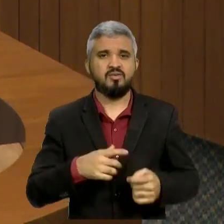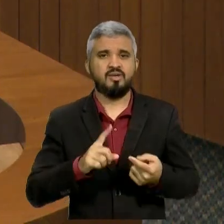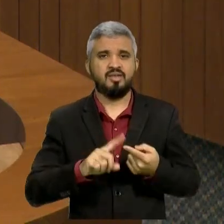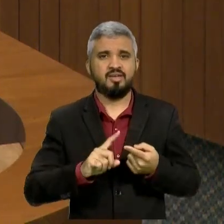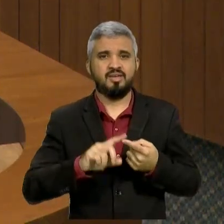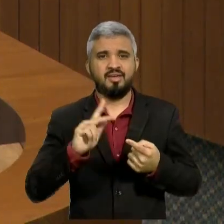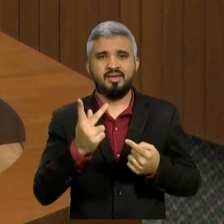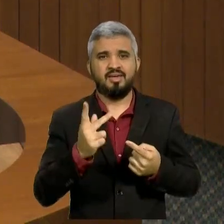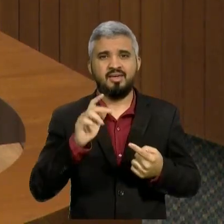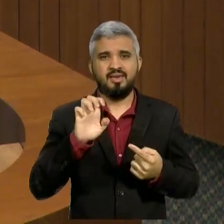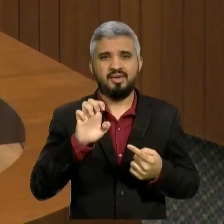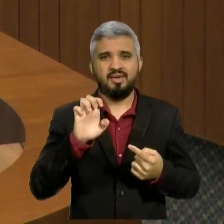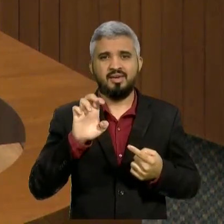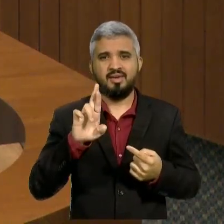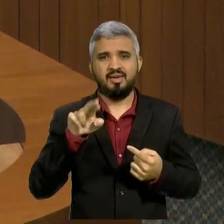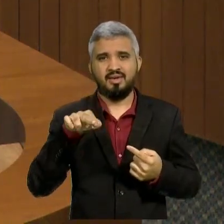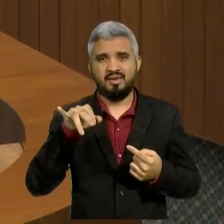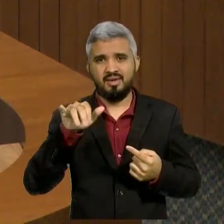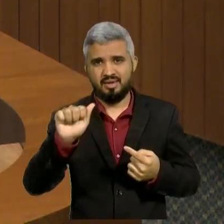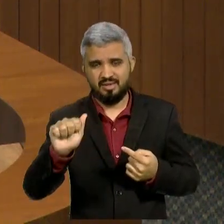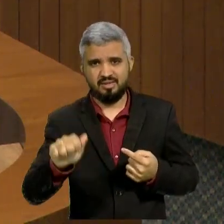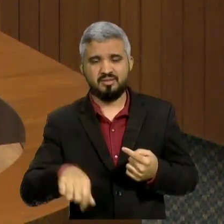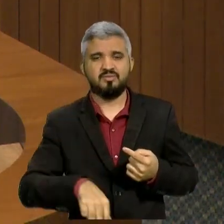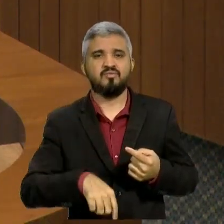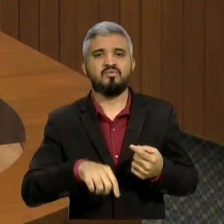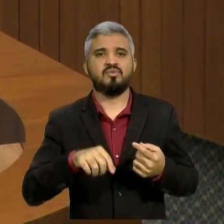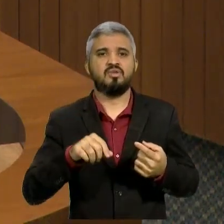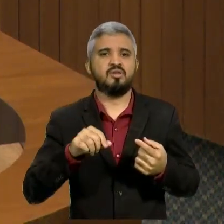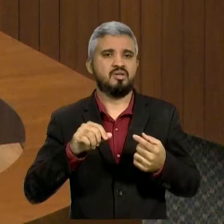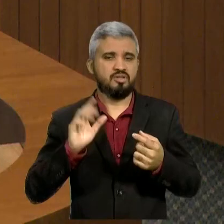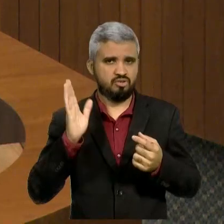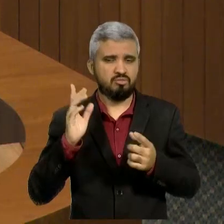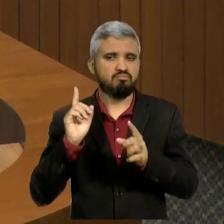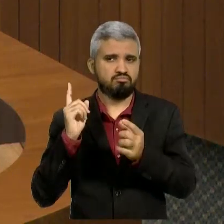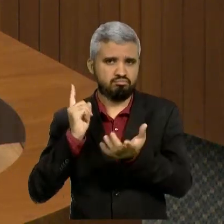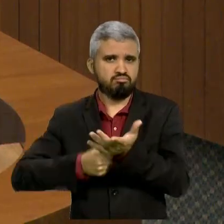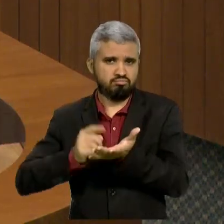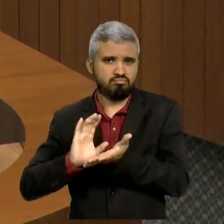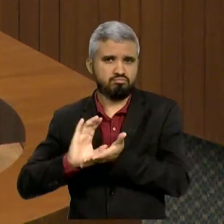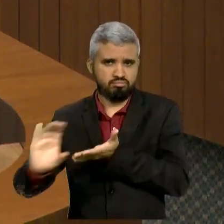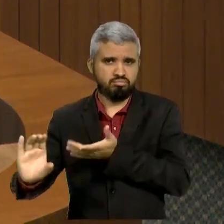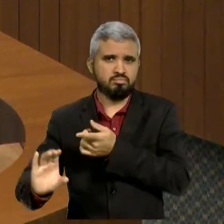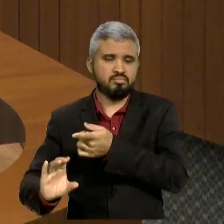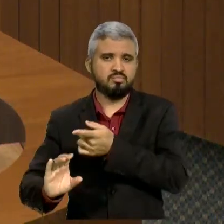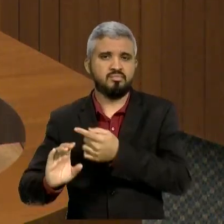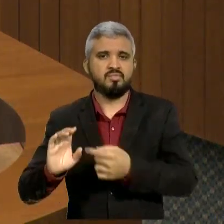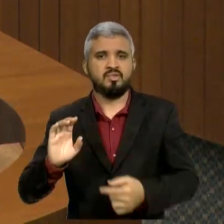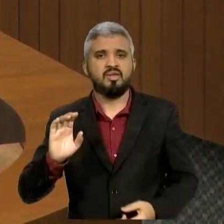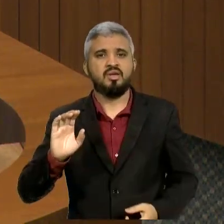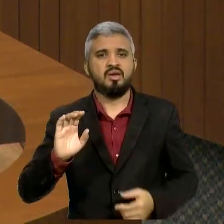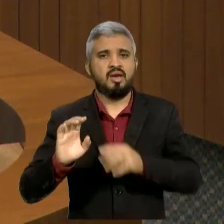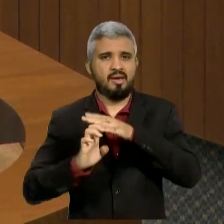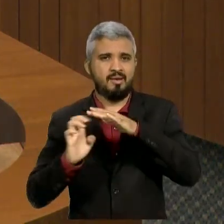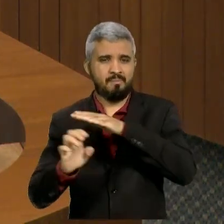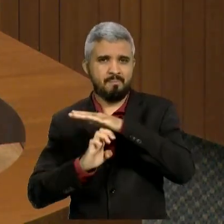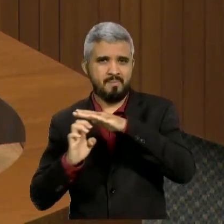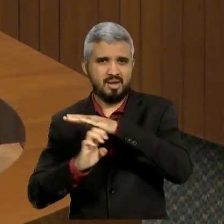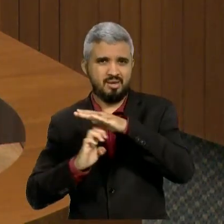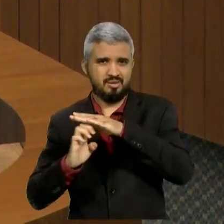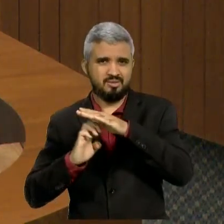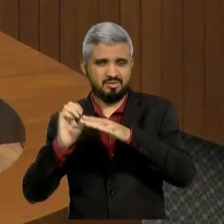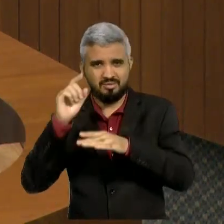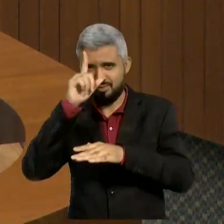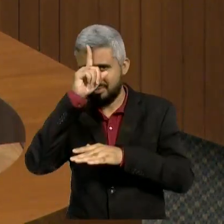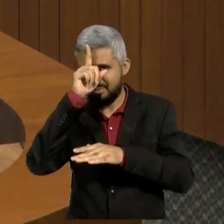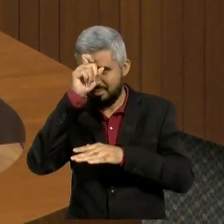mais de 500 cirurgias já tá tudo certo com a Mc vamos vamos tentar diminuir principalmente essa cirurgia de